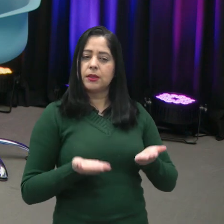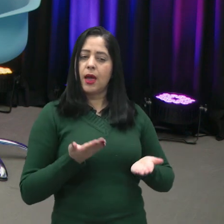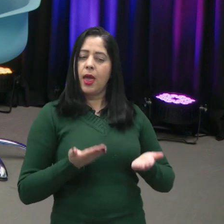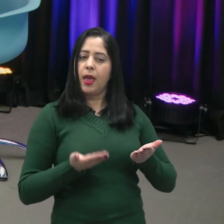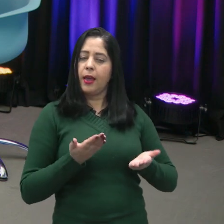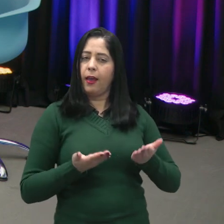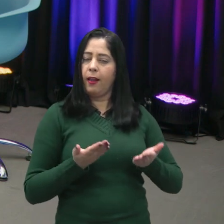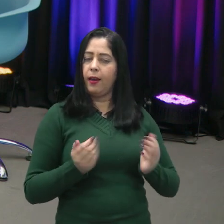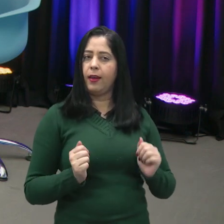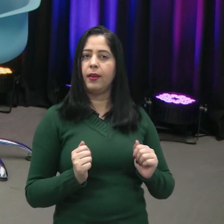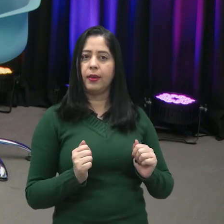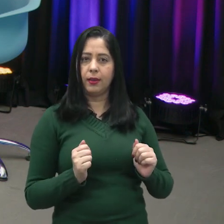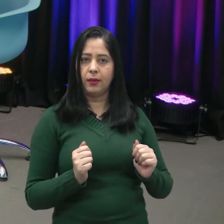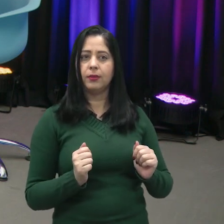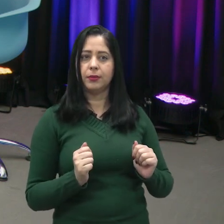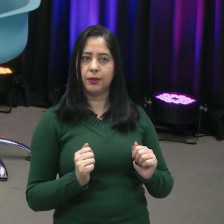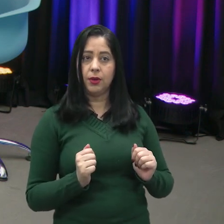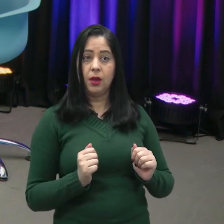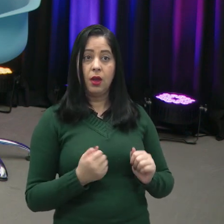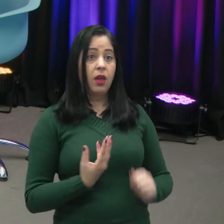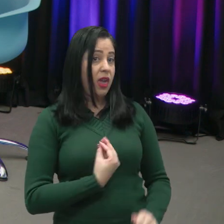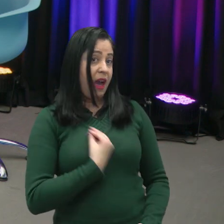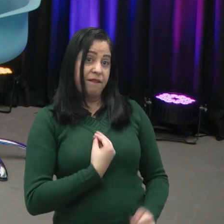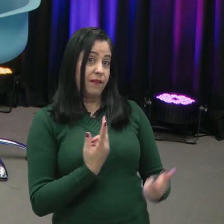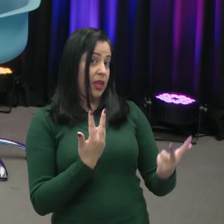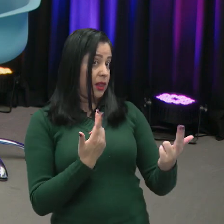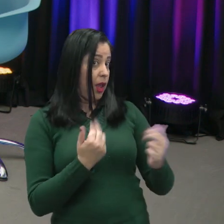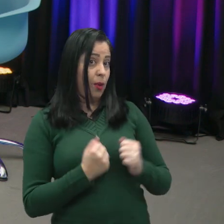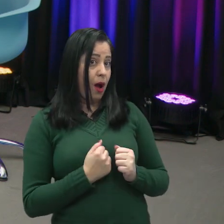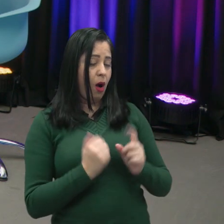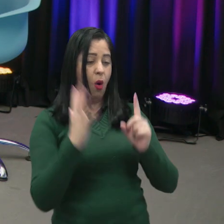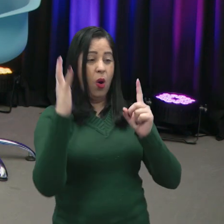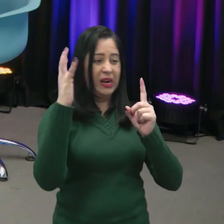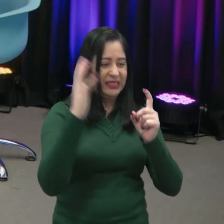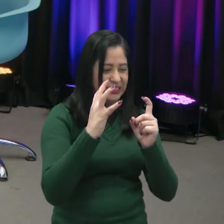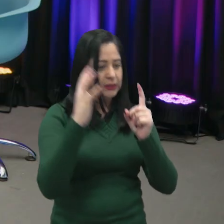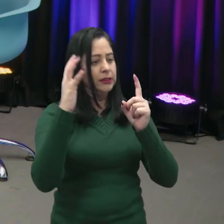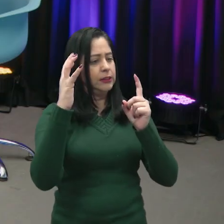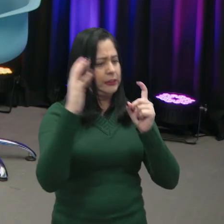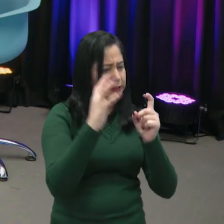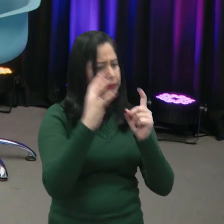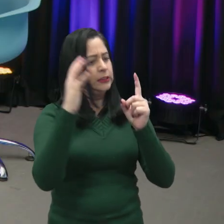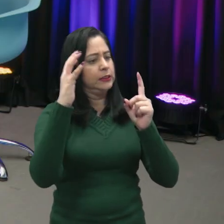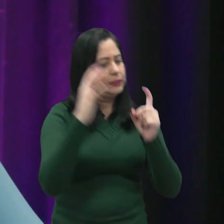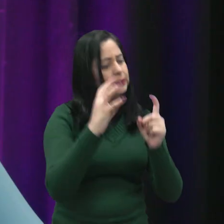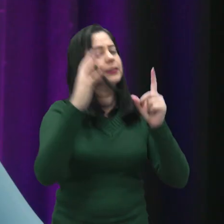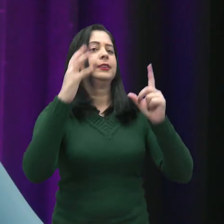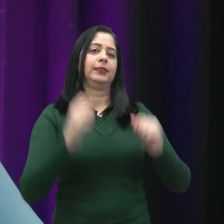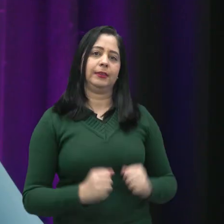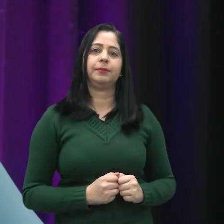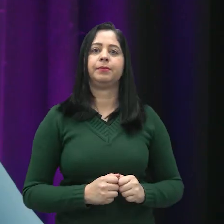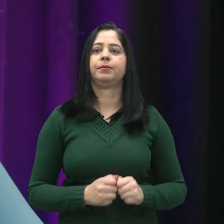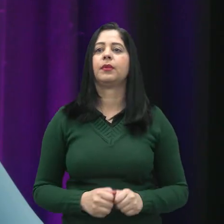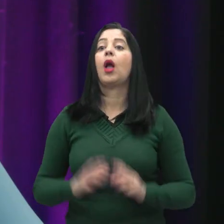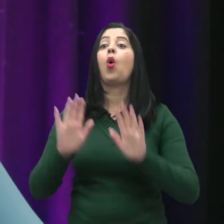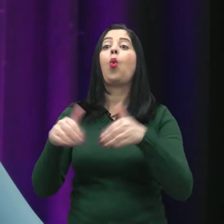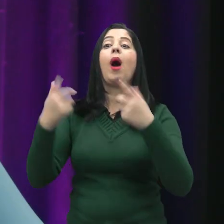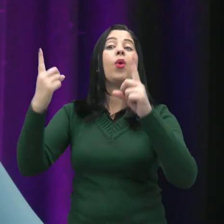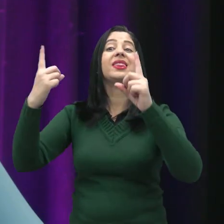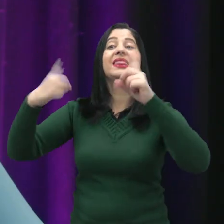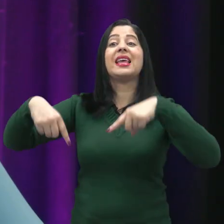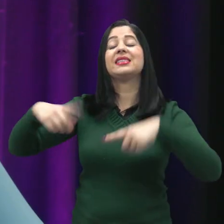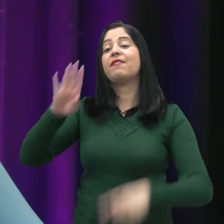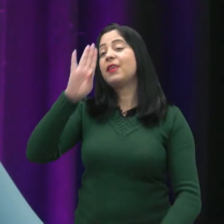equilíbrio daquela pressão. Exato. E aí você utiliza isso para a vida depois. E quais são os principais desafios que você observa que um